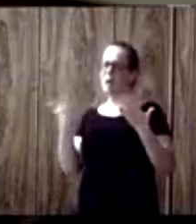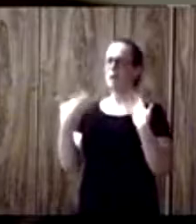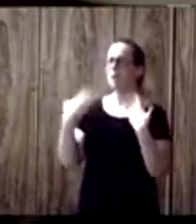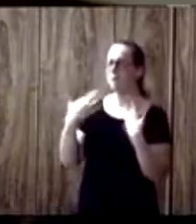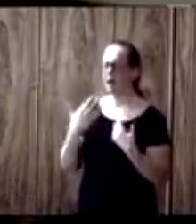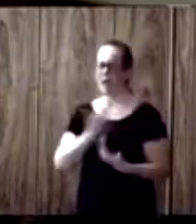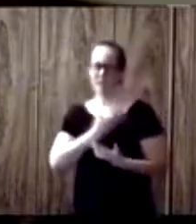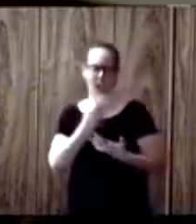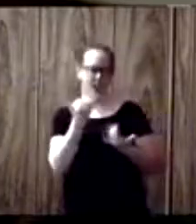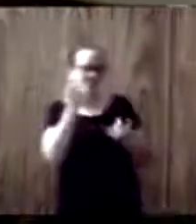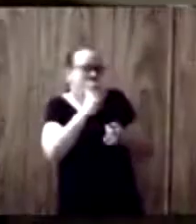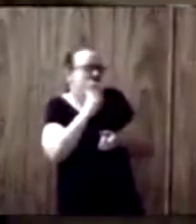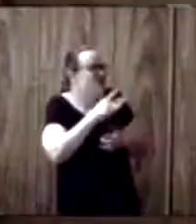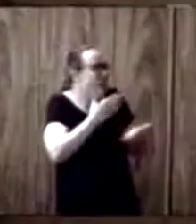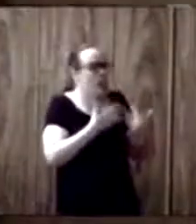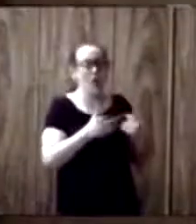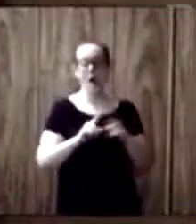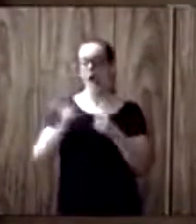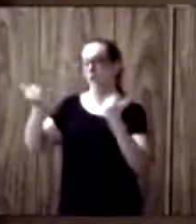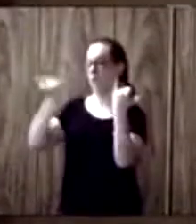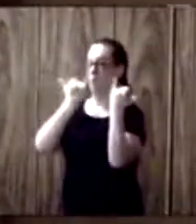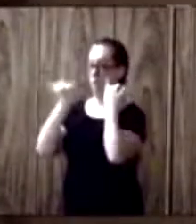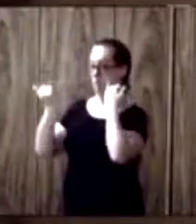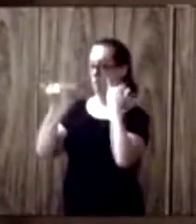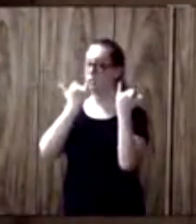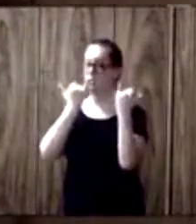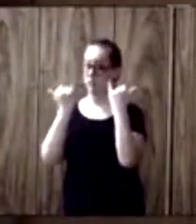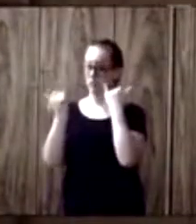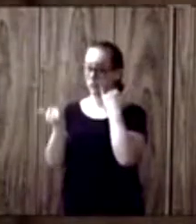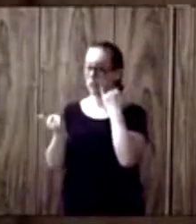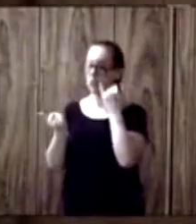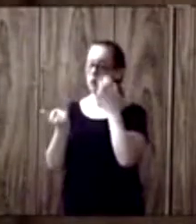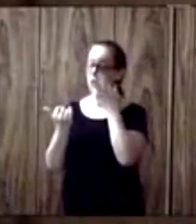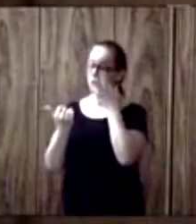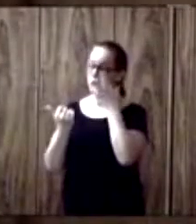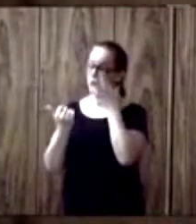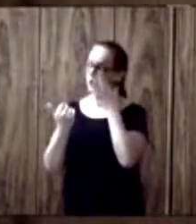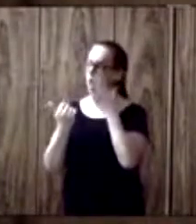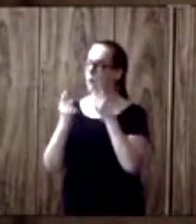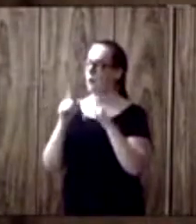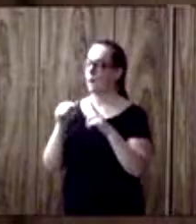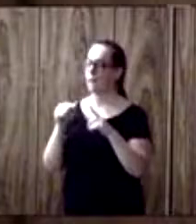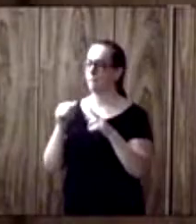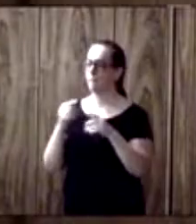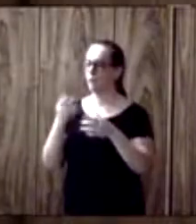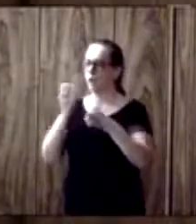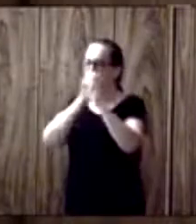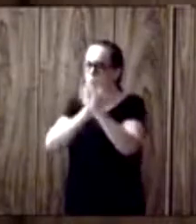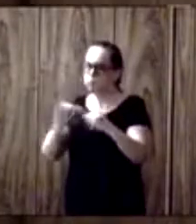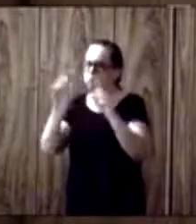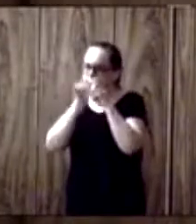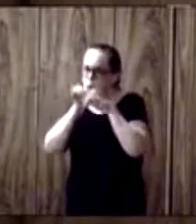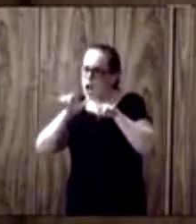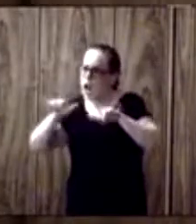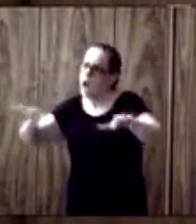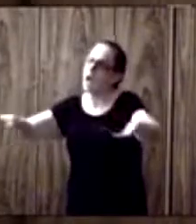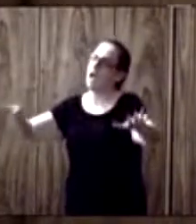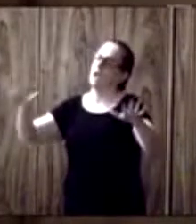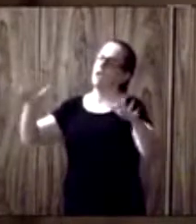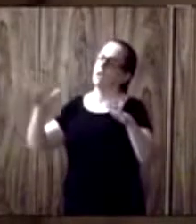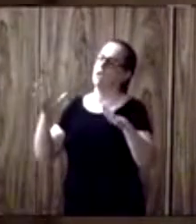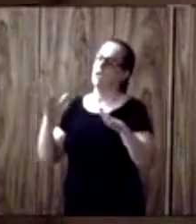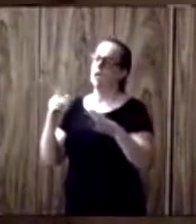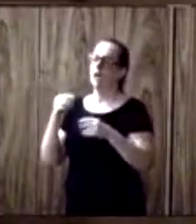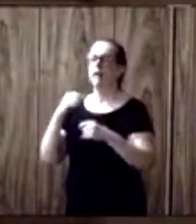para o seu colega. A gente está falando de informações que são difundidas via as redes sociais e constituem